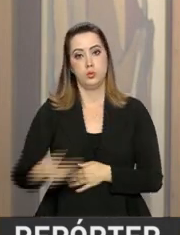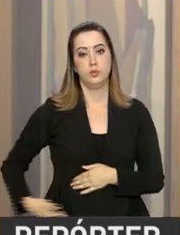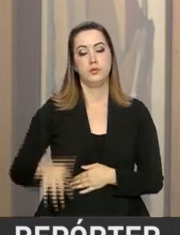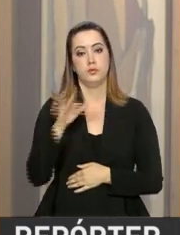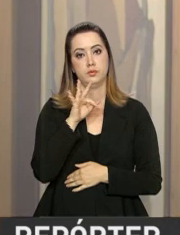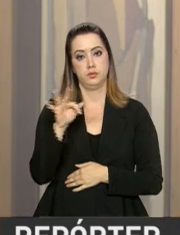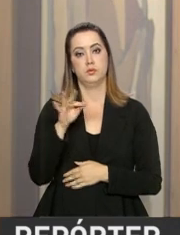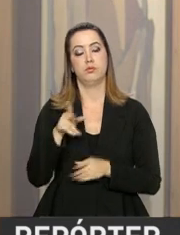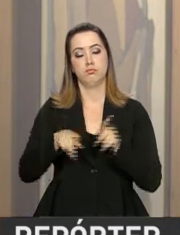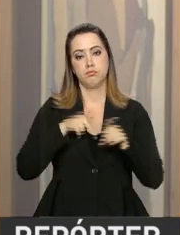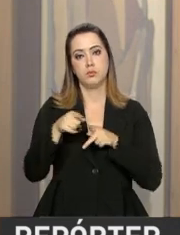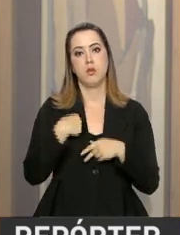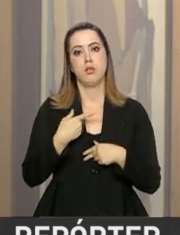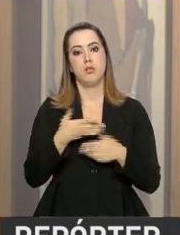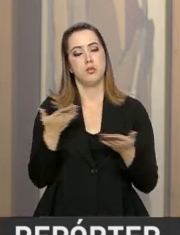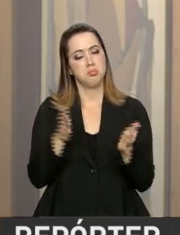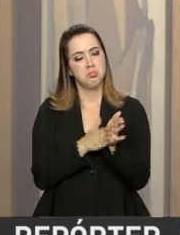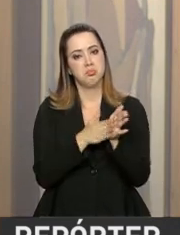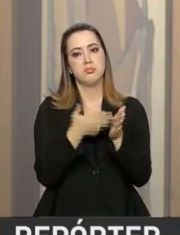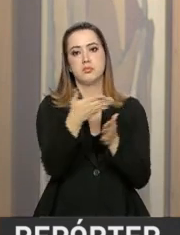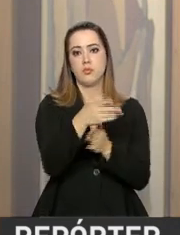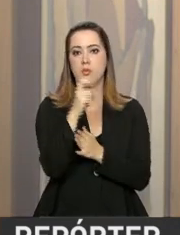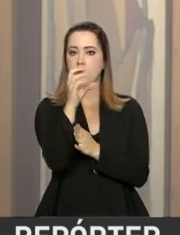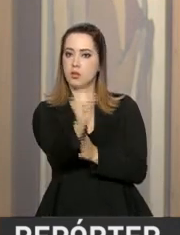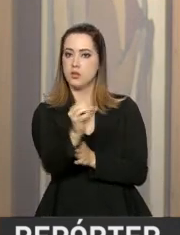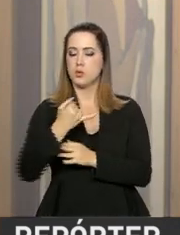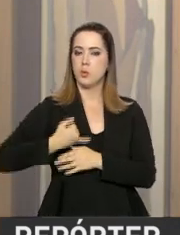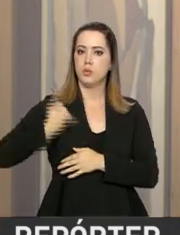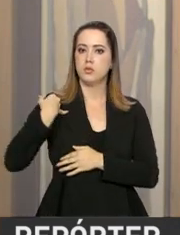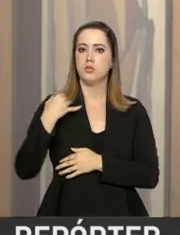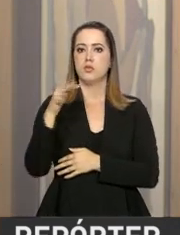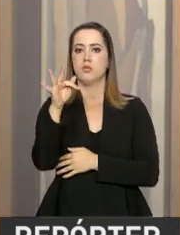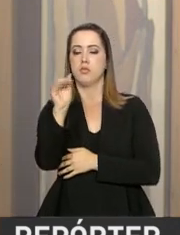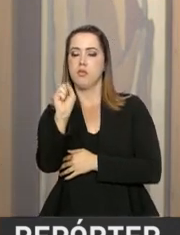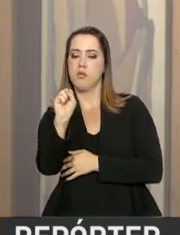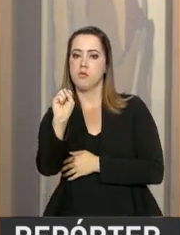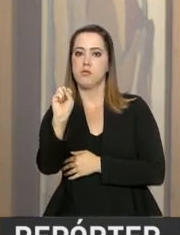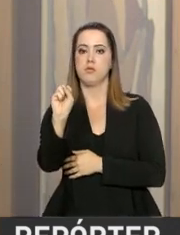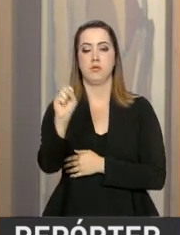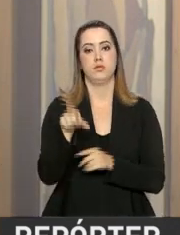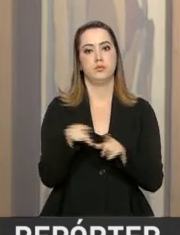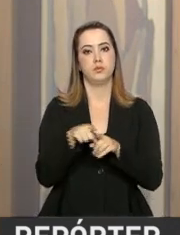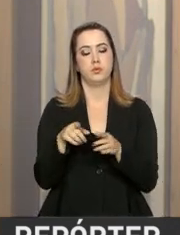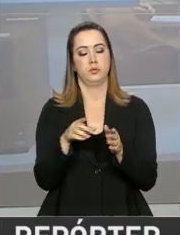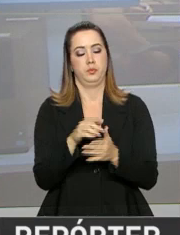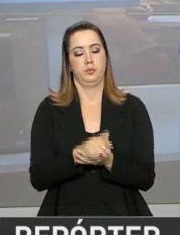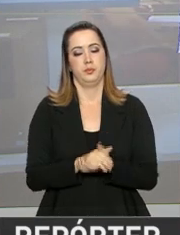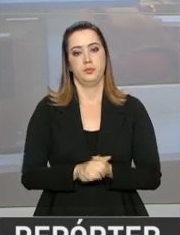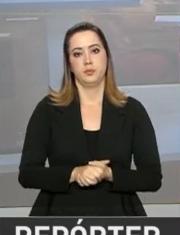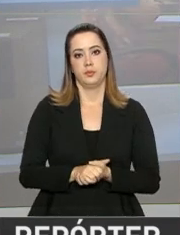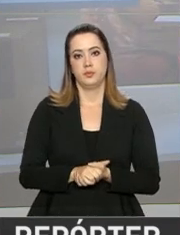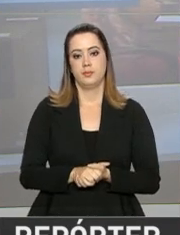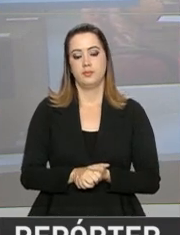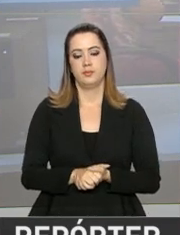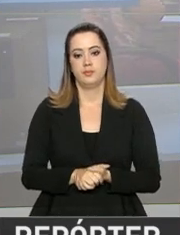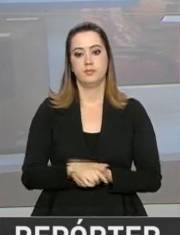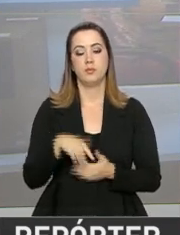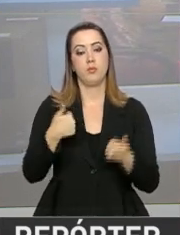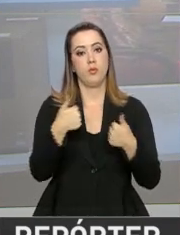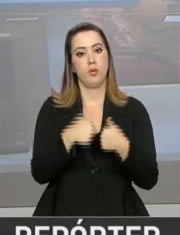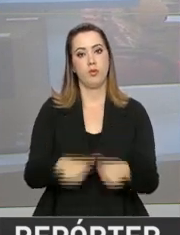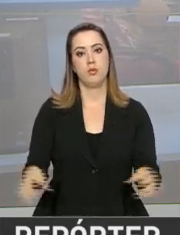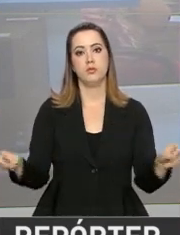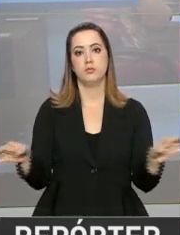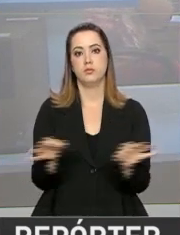isso que, com você, eu quero comemorar os 50 anos do Fundo de Garantia por Tempo de Serviço. Esta edição